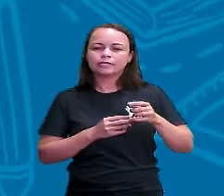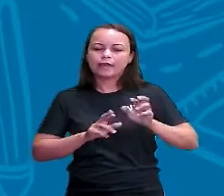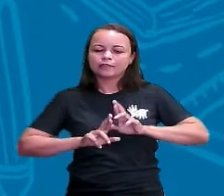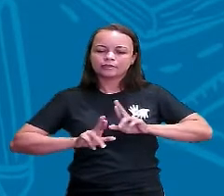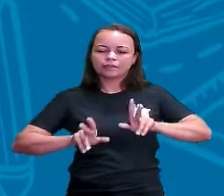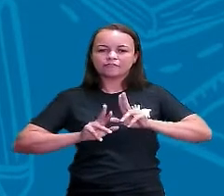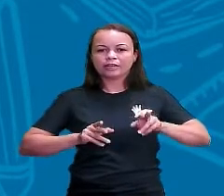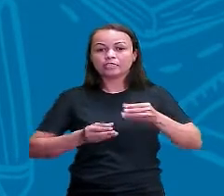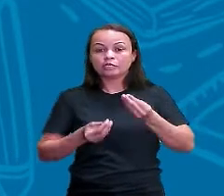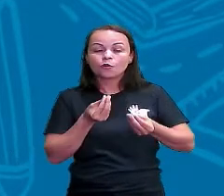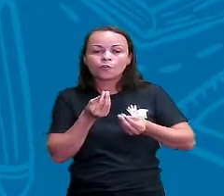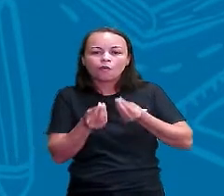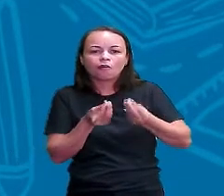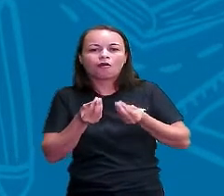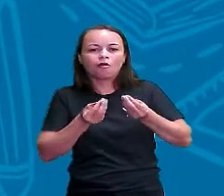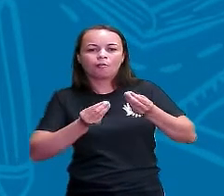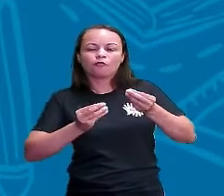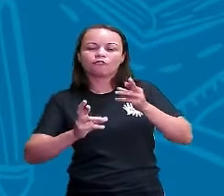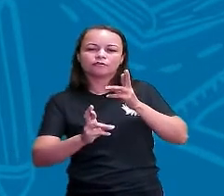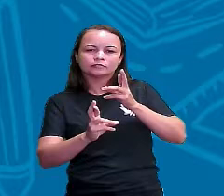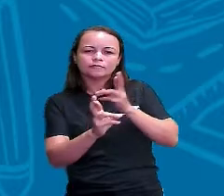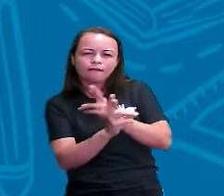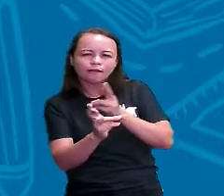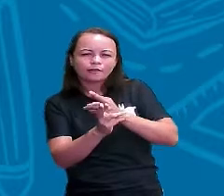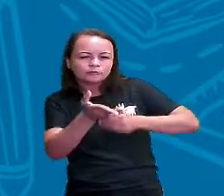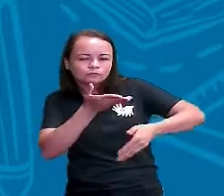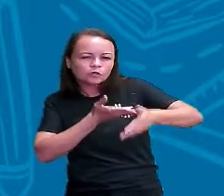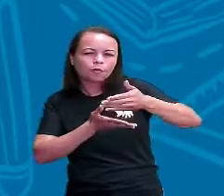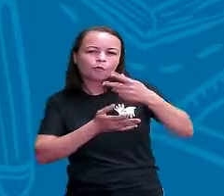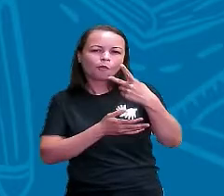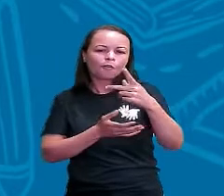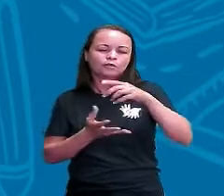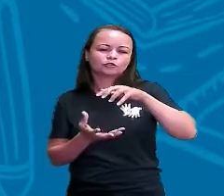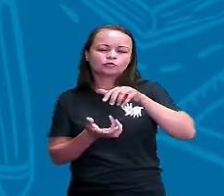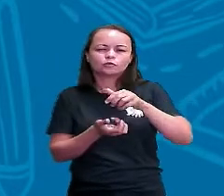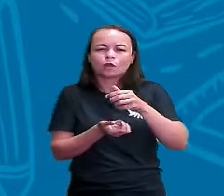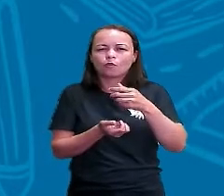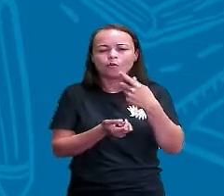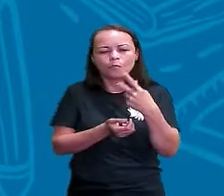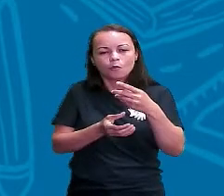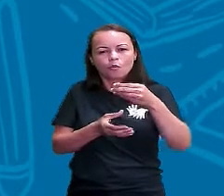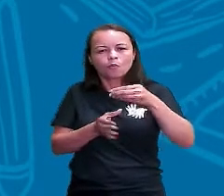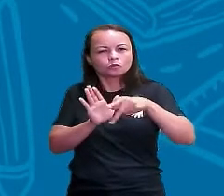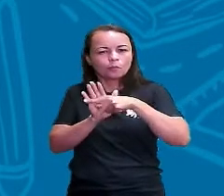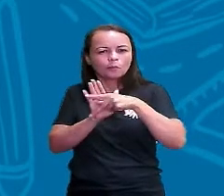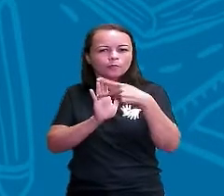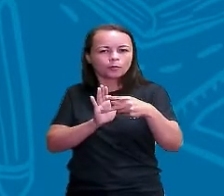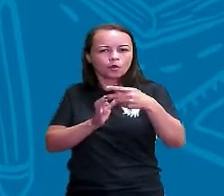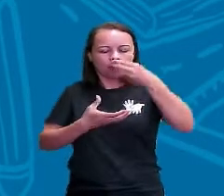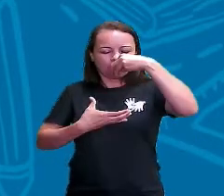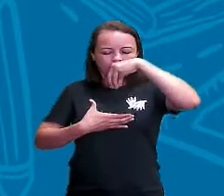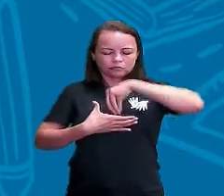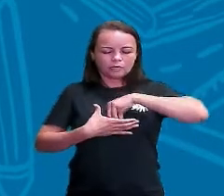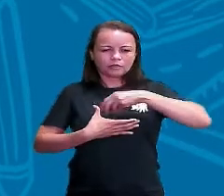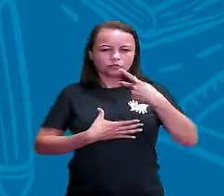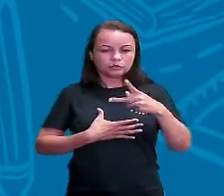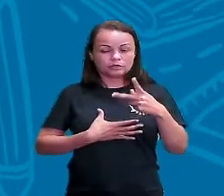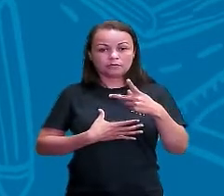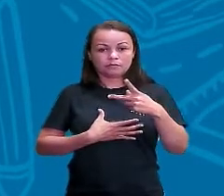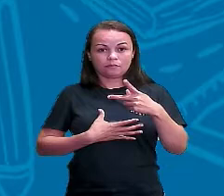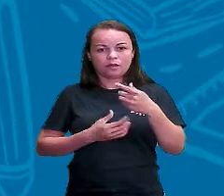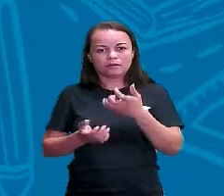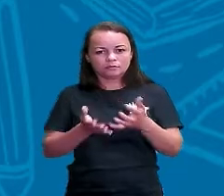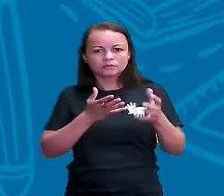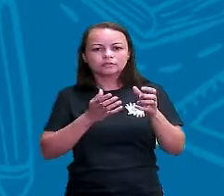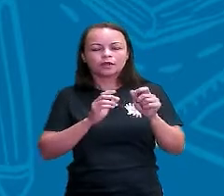você vai se relacionar com o teu mundo, com o teu universo, com as tuas experiências do teu dia a dia. E o conhecimento é para